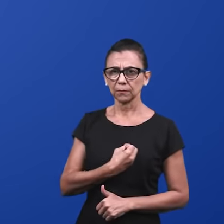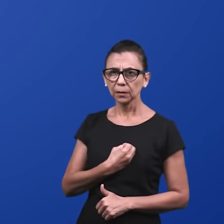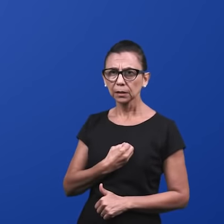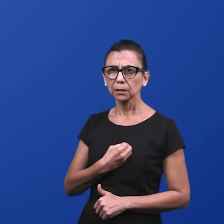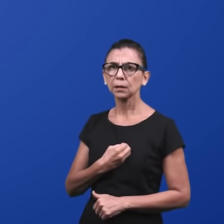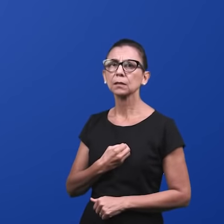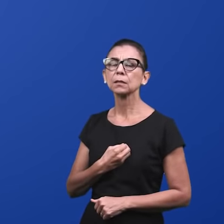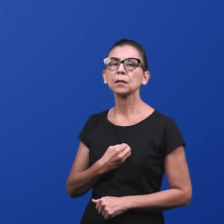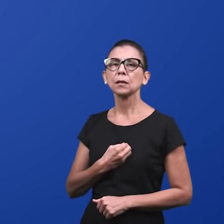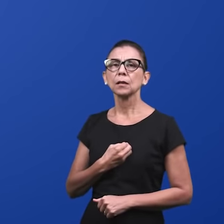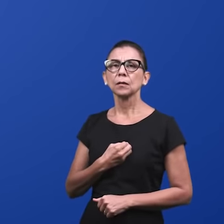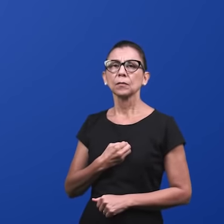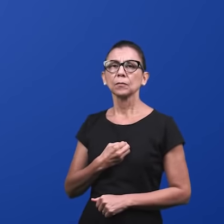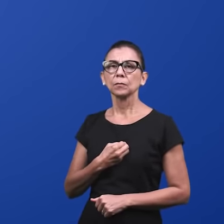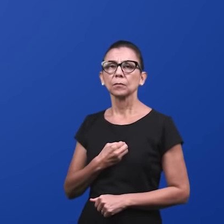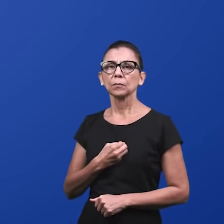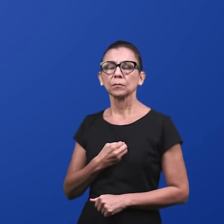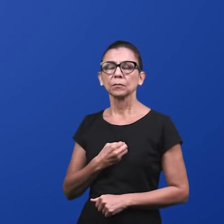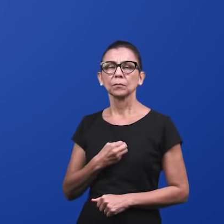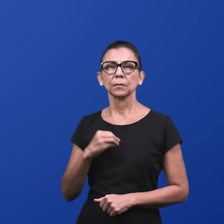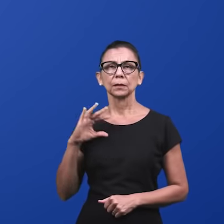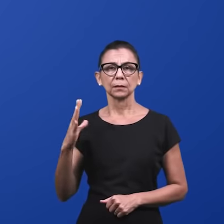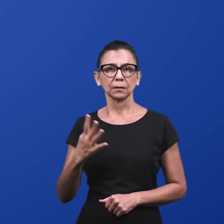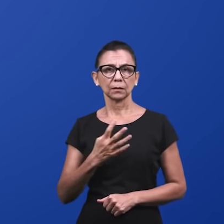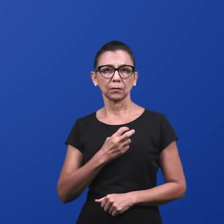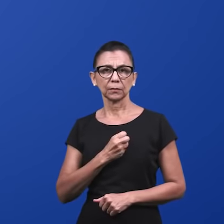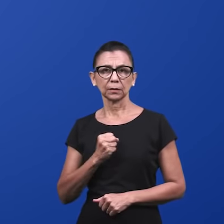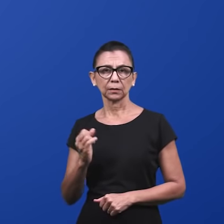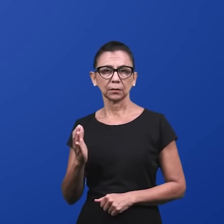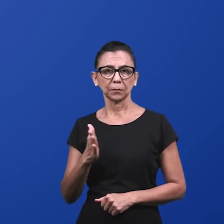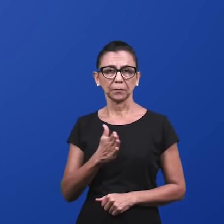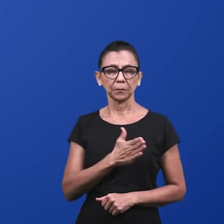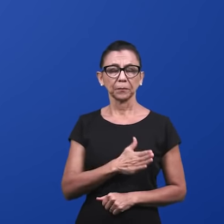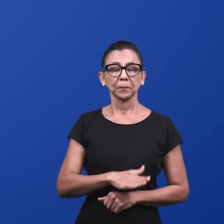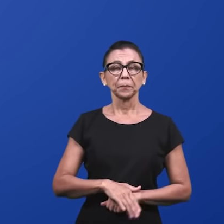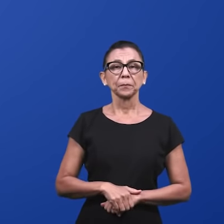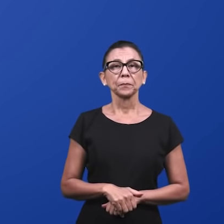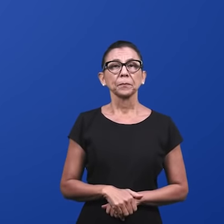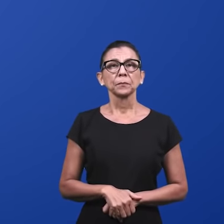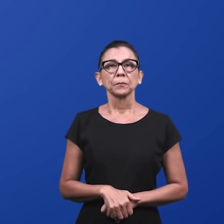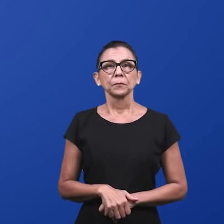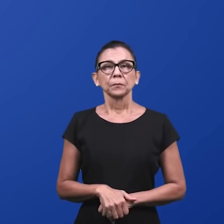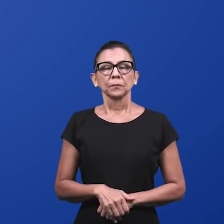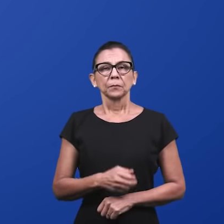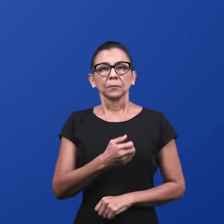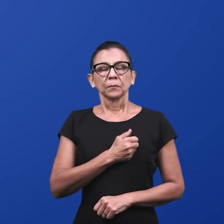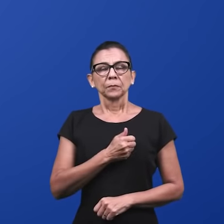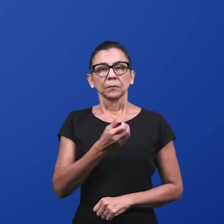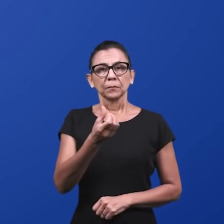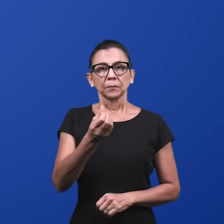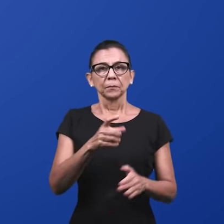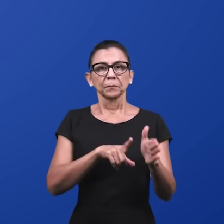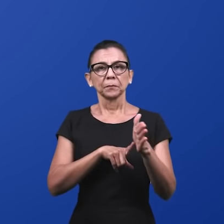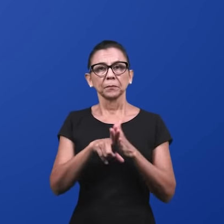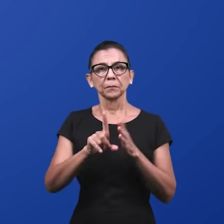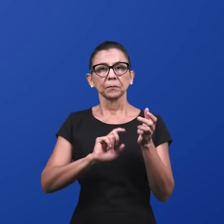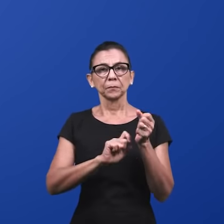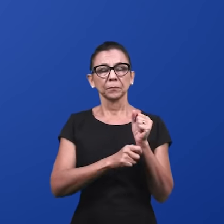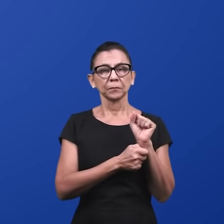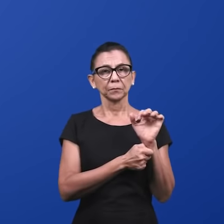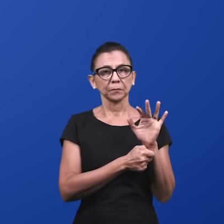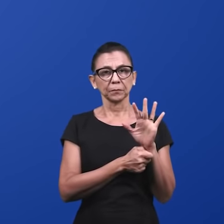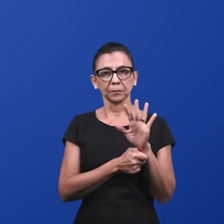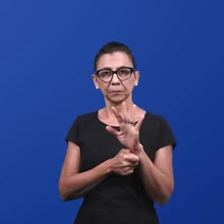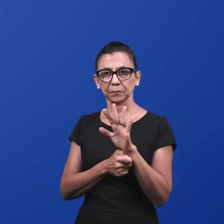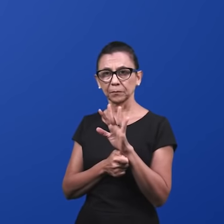para a salvação. A paz do Senhor Jesus. A paz do Senhor Jesus, irmãos. Em resposta à pergunta 6, o mistério se